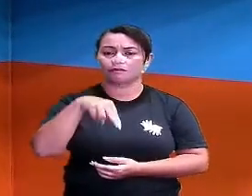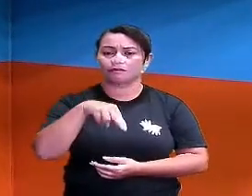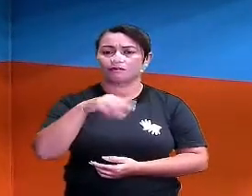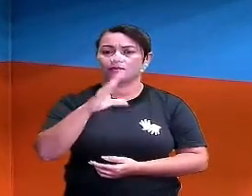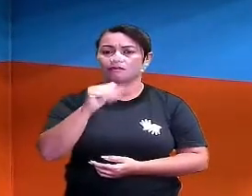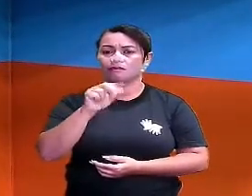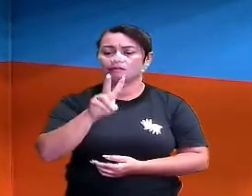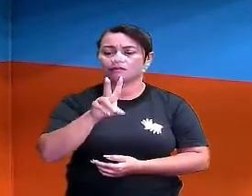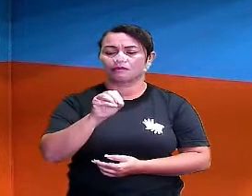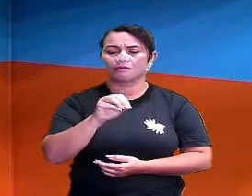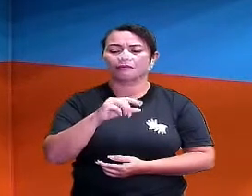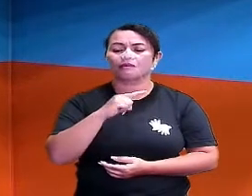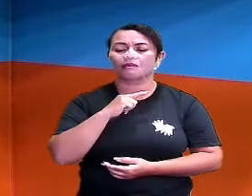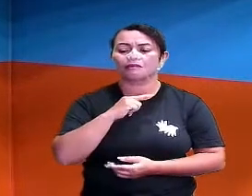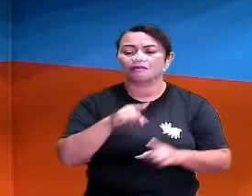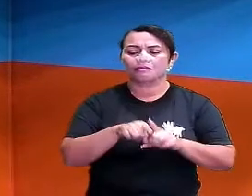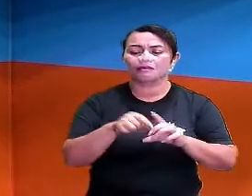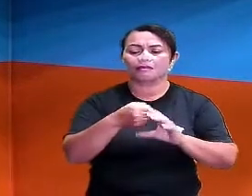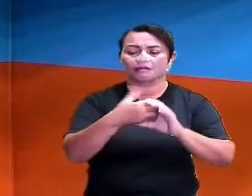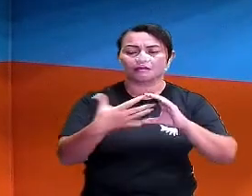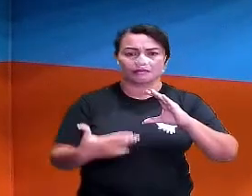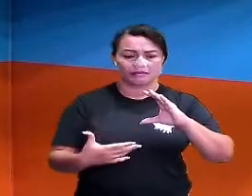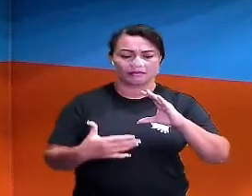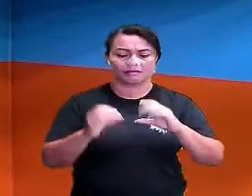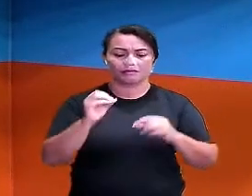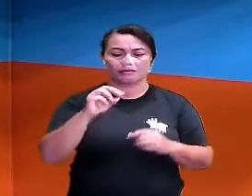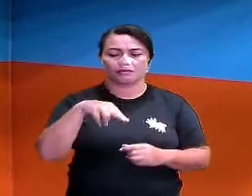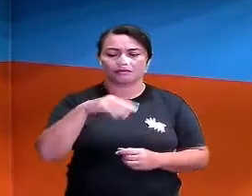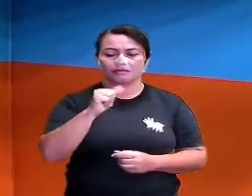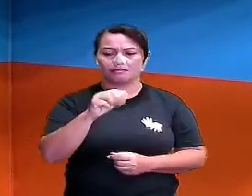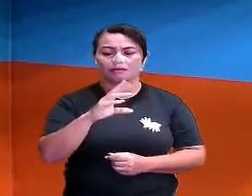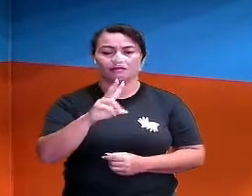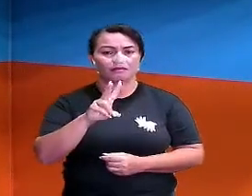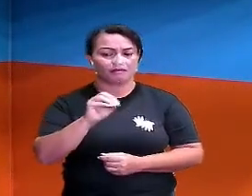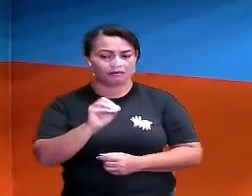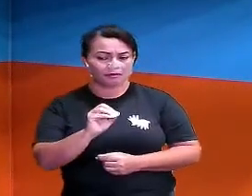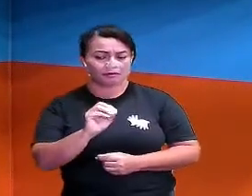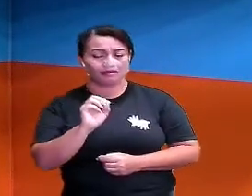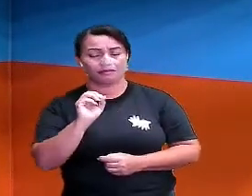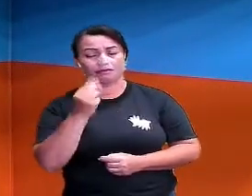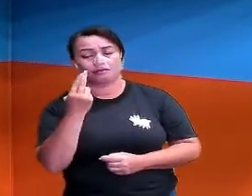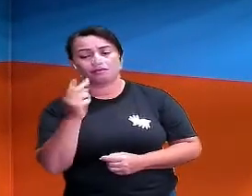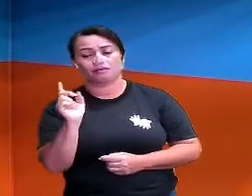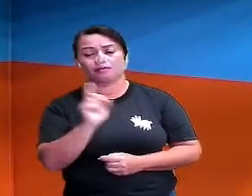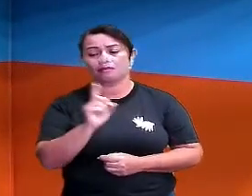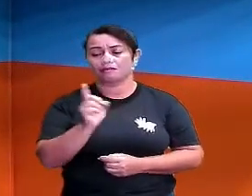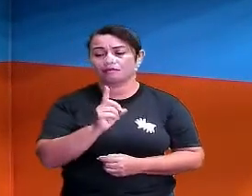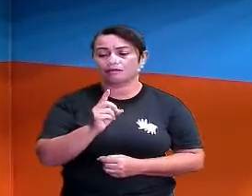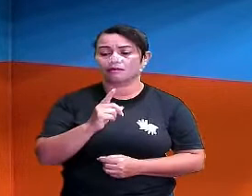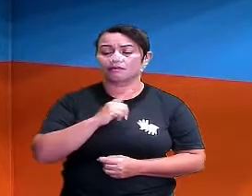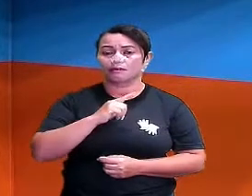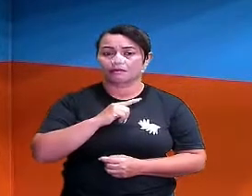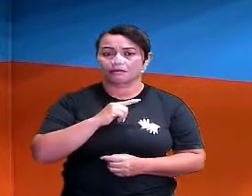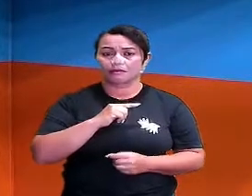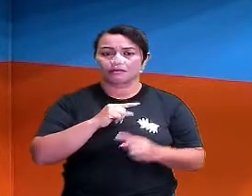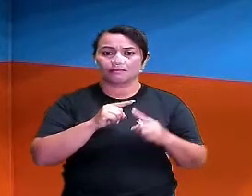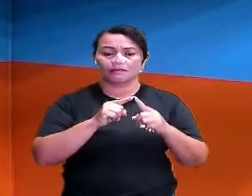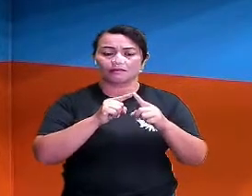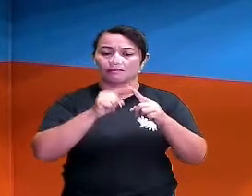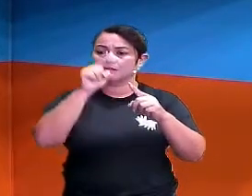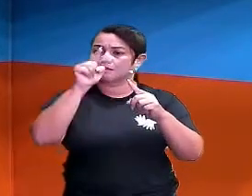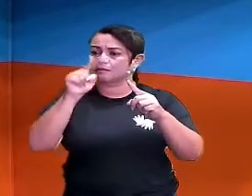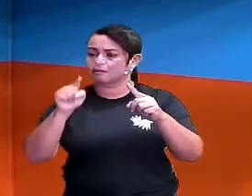Um polígono será classificado como côncavo ou não convexo quando um segmento de reta formado por